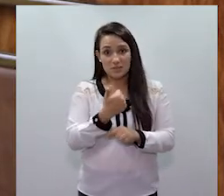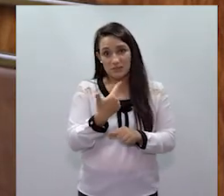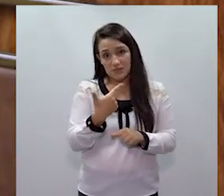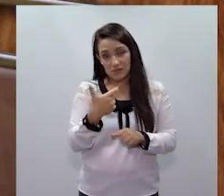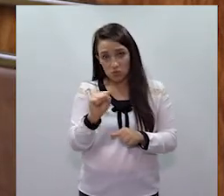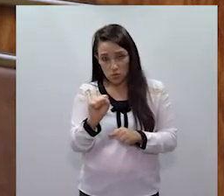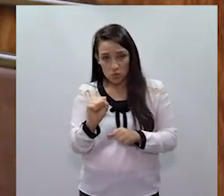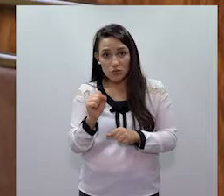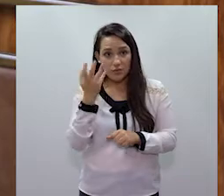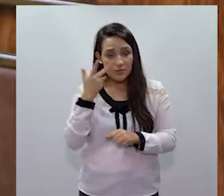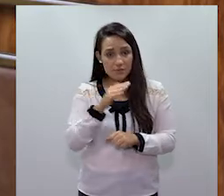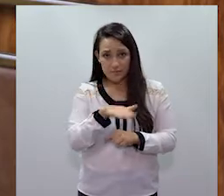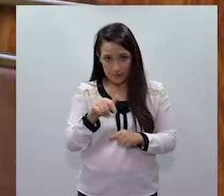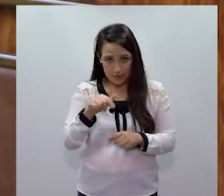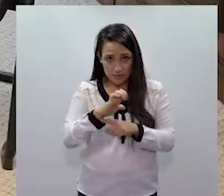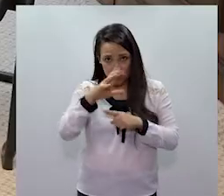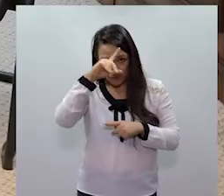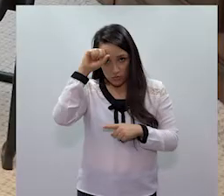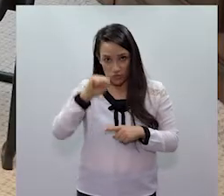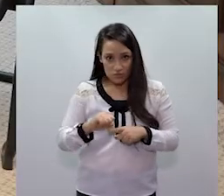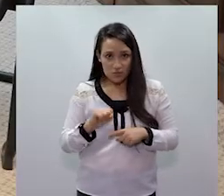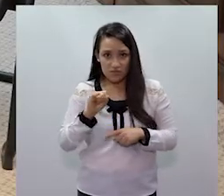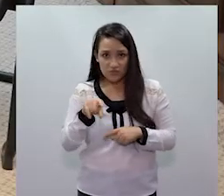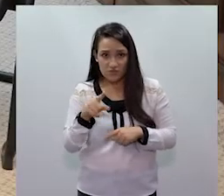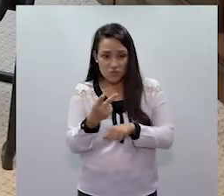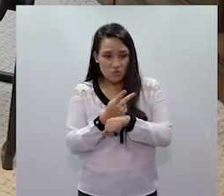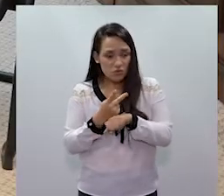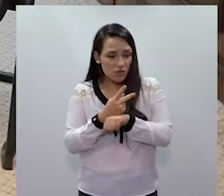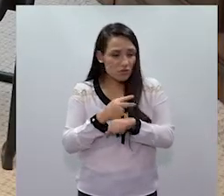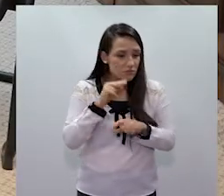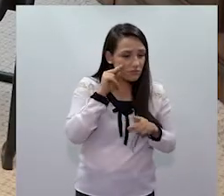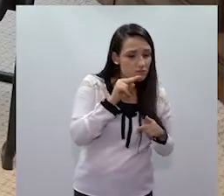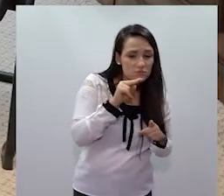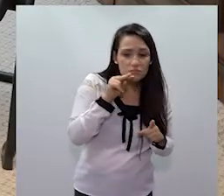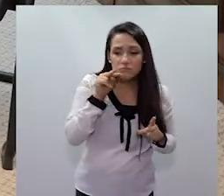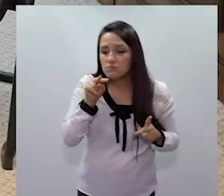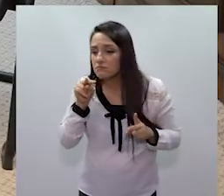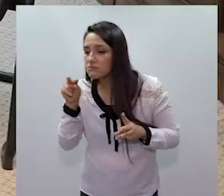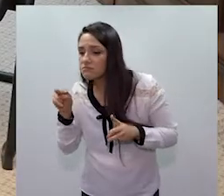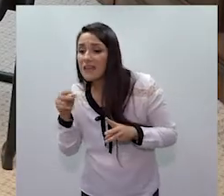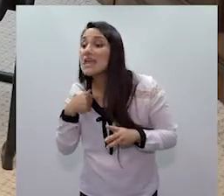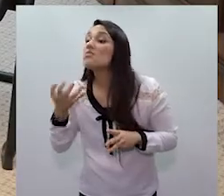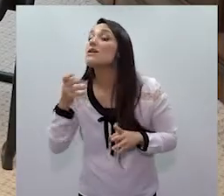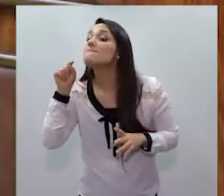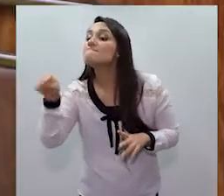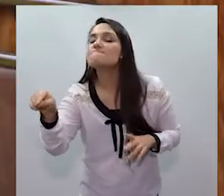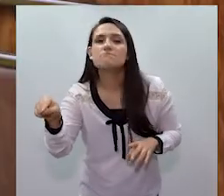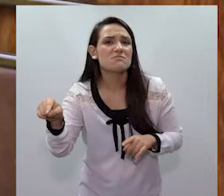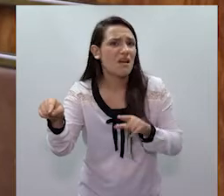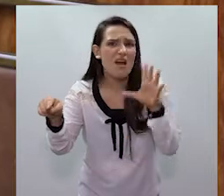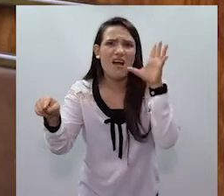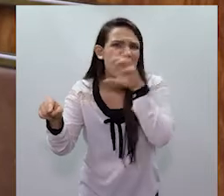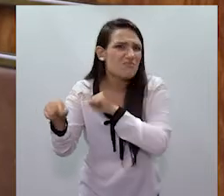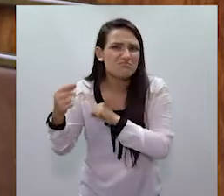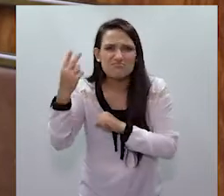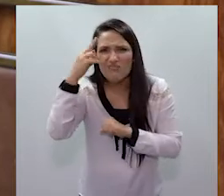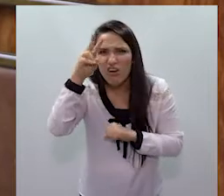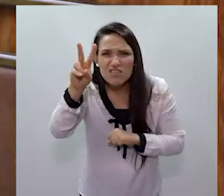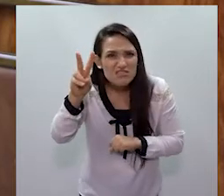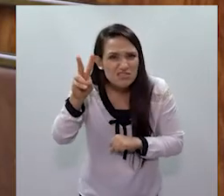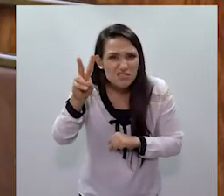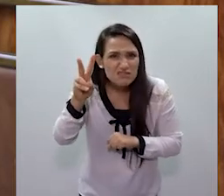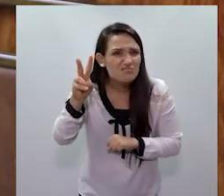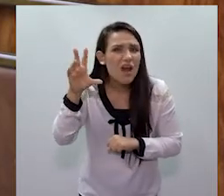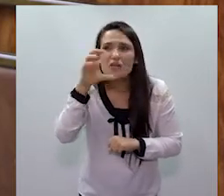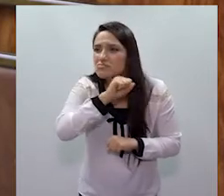quiserem adotar qualquer uma delas, elas não vão demorar nem 2 dias na fila, né? Elas vão ser sentenciadas